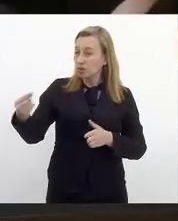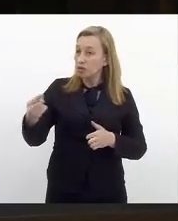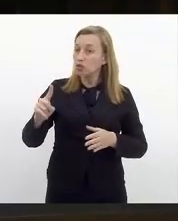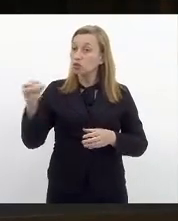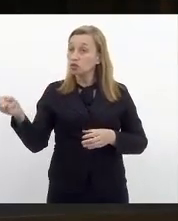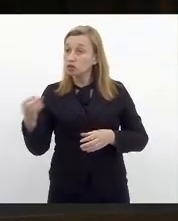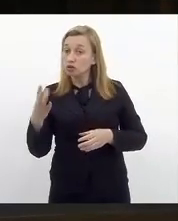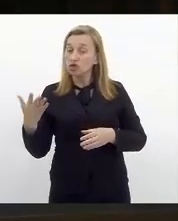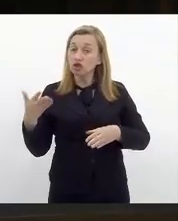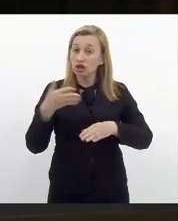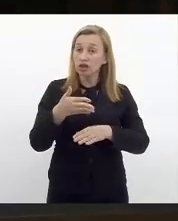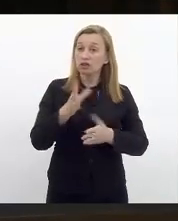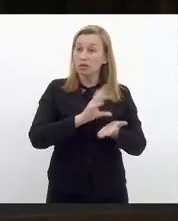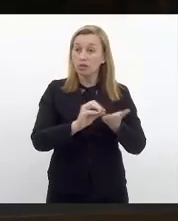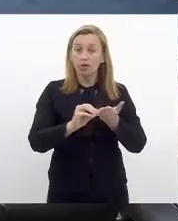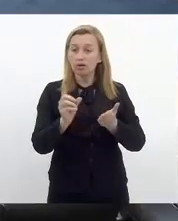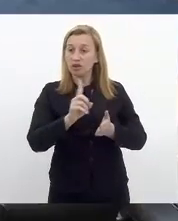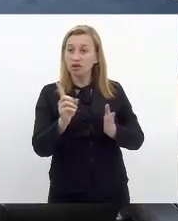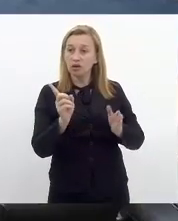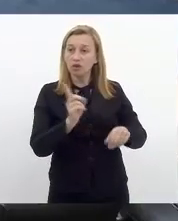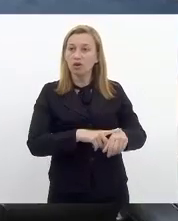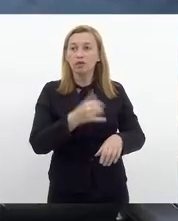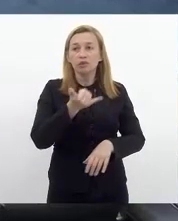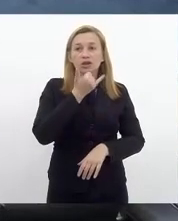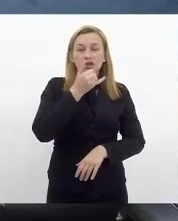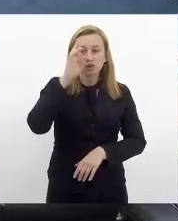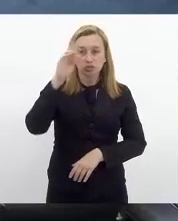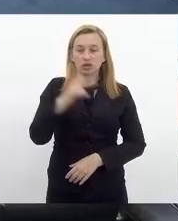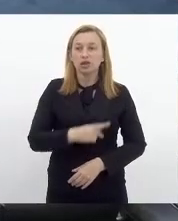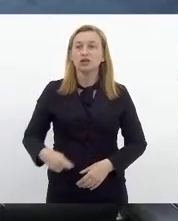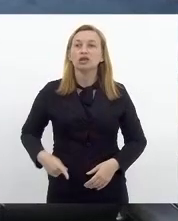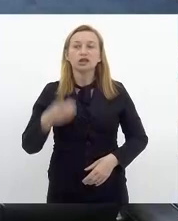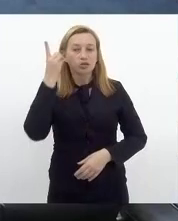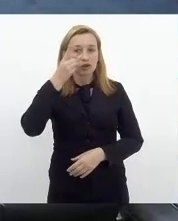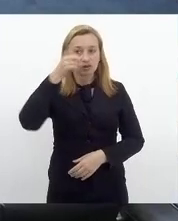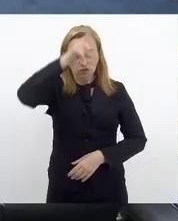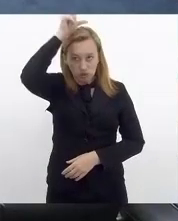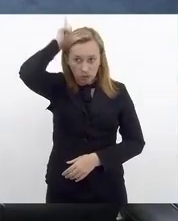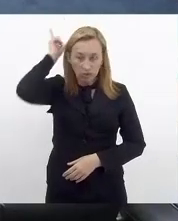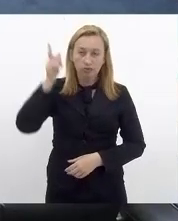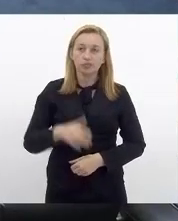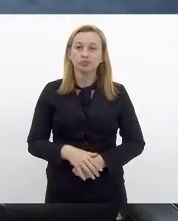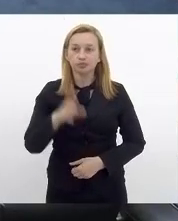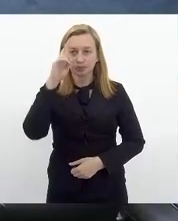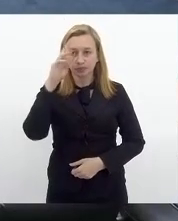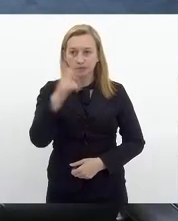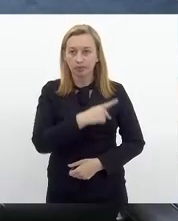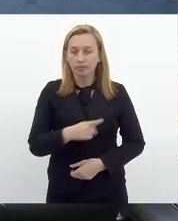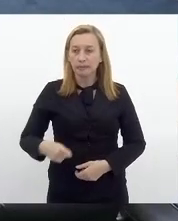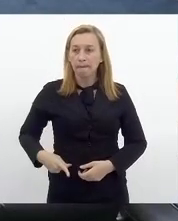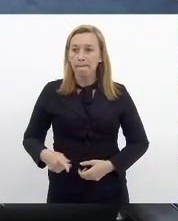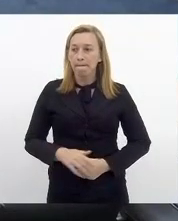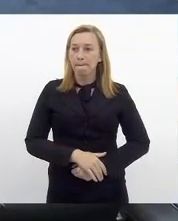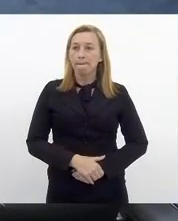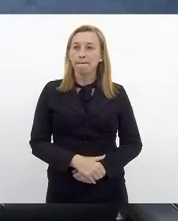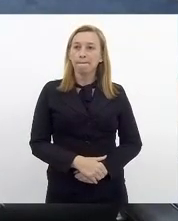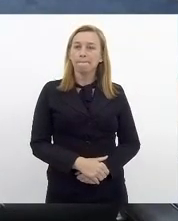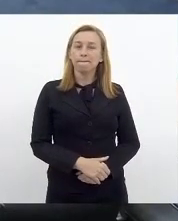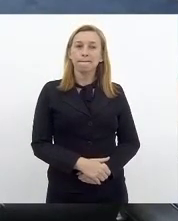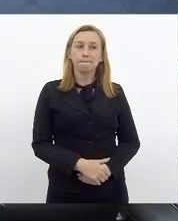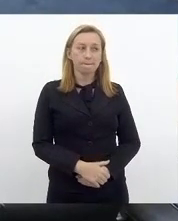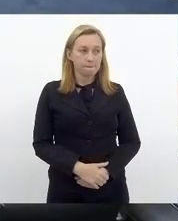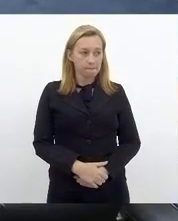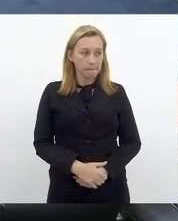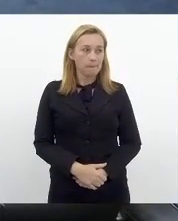pauta mas não é agora o perdão seu presente essa palavra Deputado Luiz Paulo só presidente não me